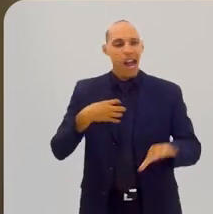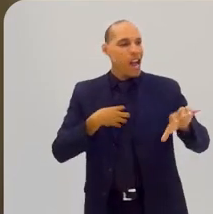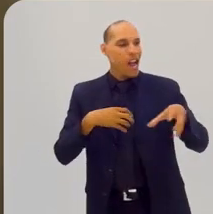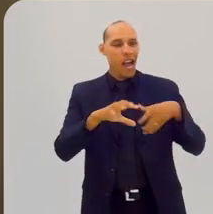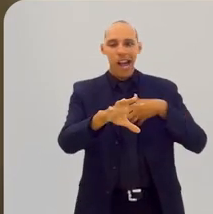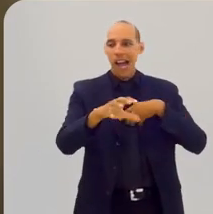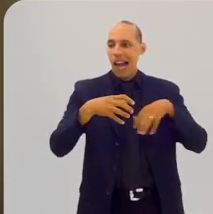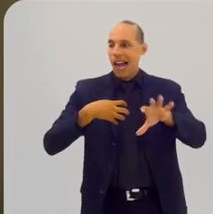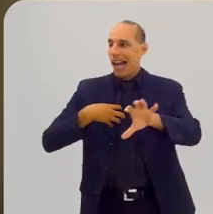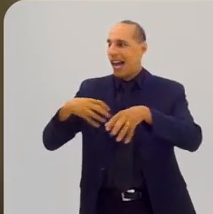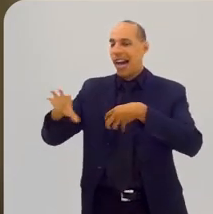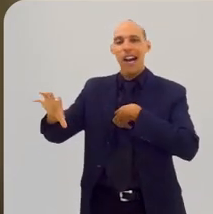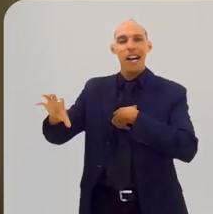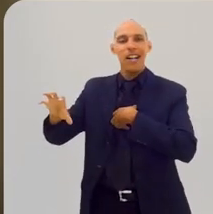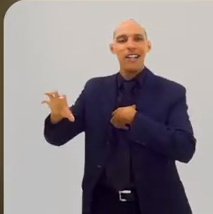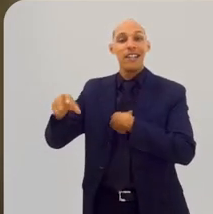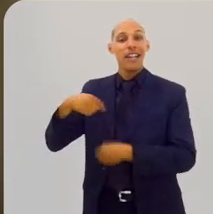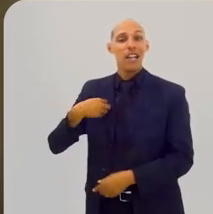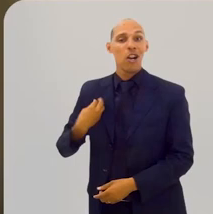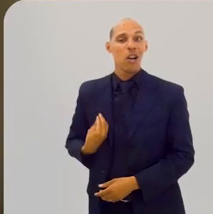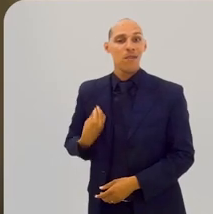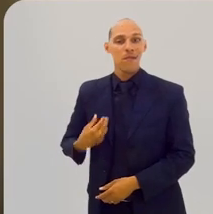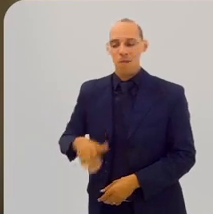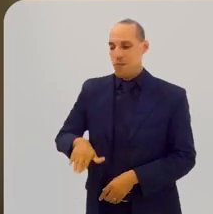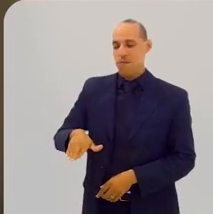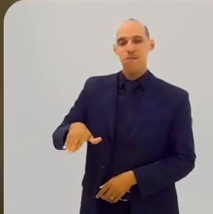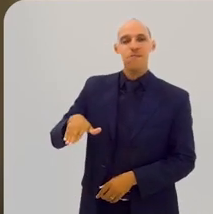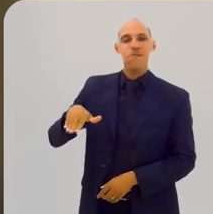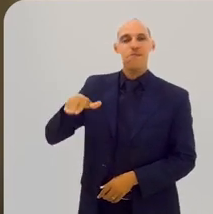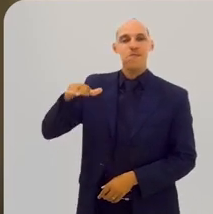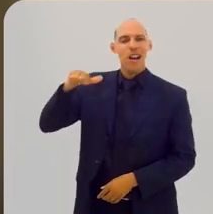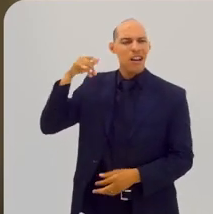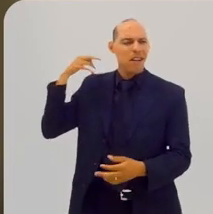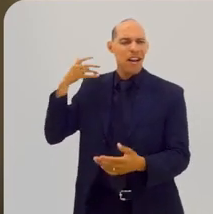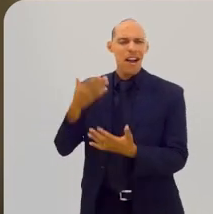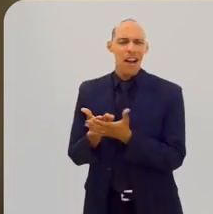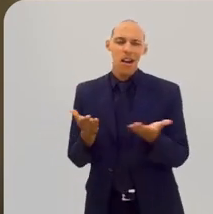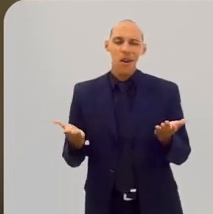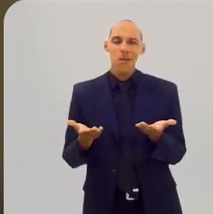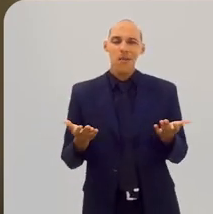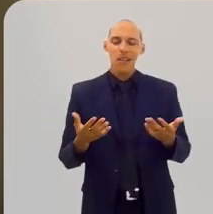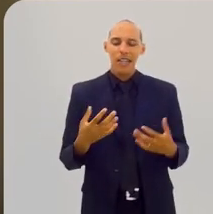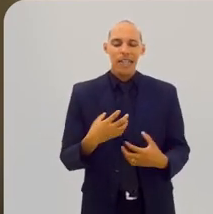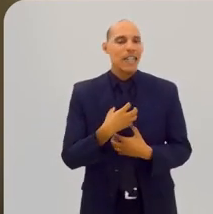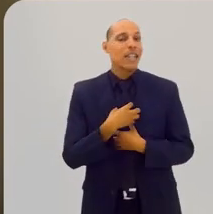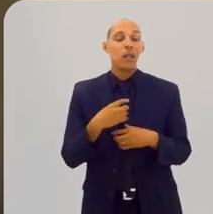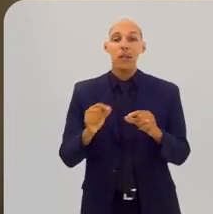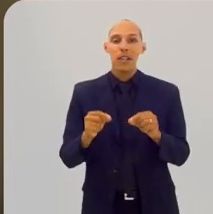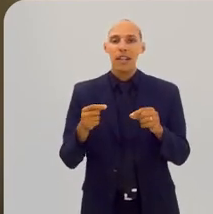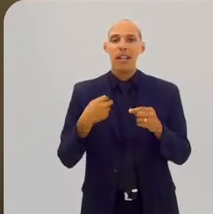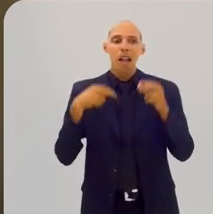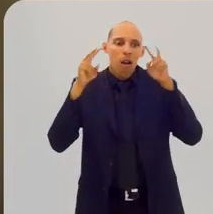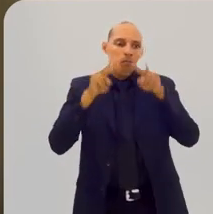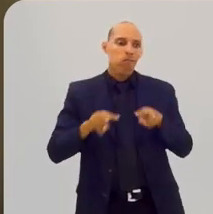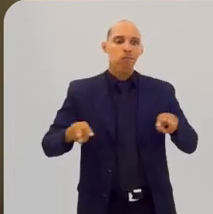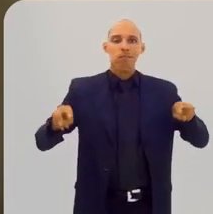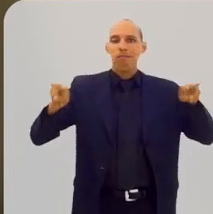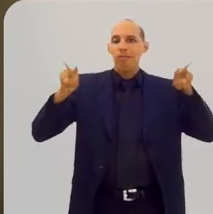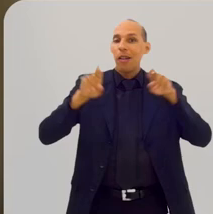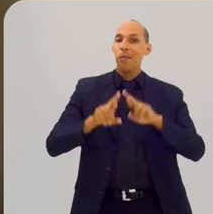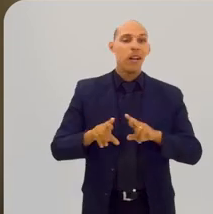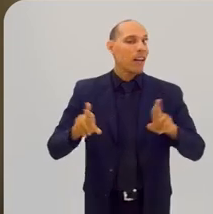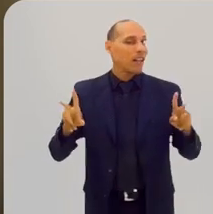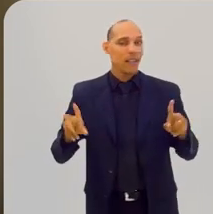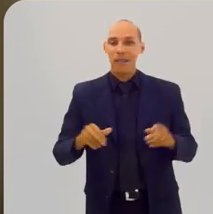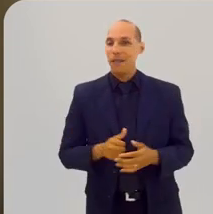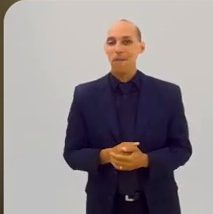a minha vida foi eu fui notando que até hoje eu noto muitas vezes que eu tenho uma visão